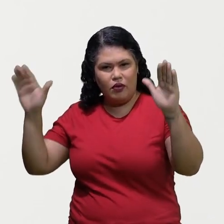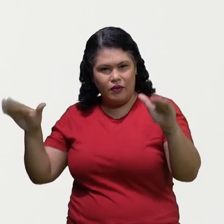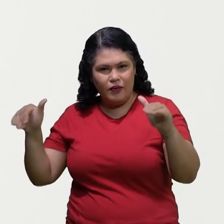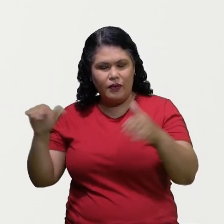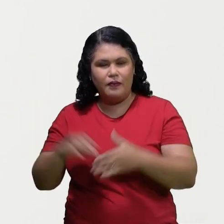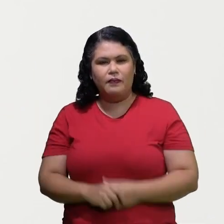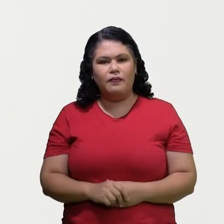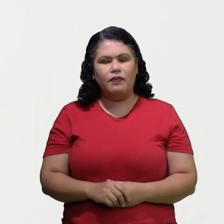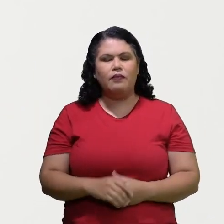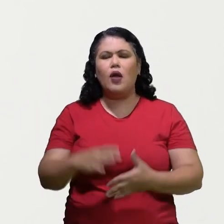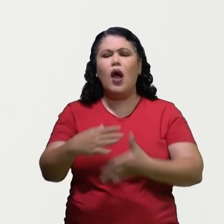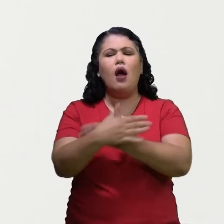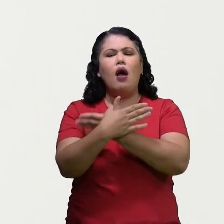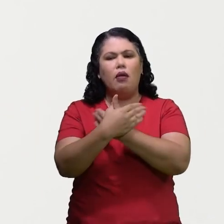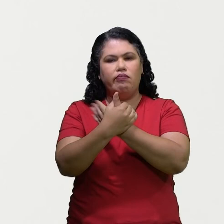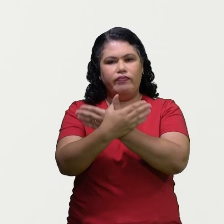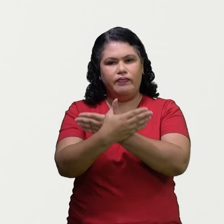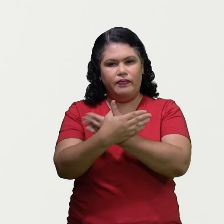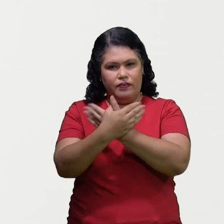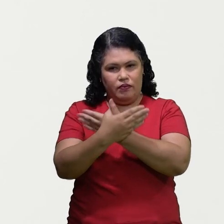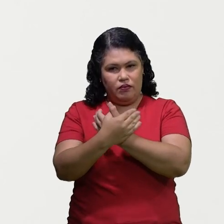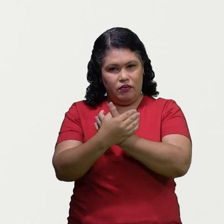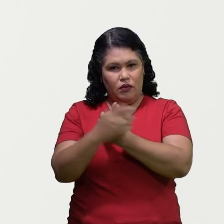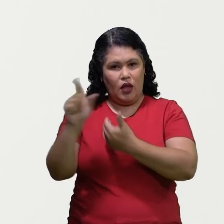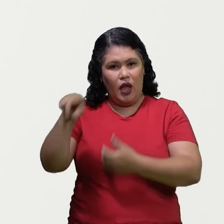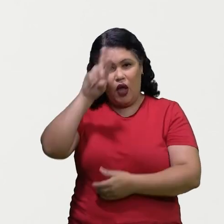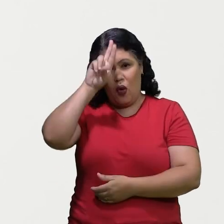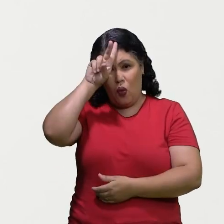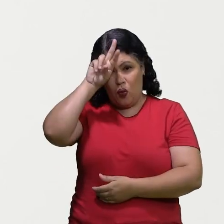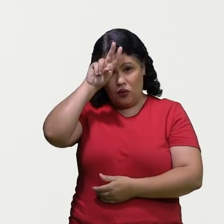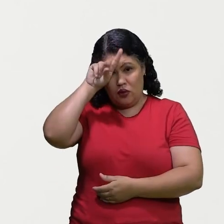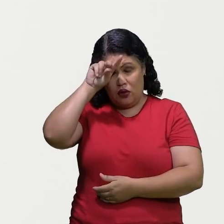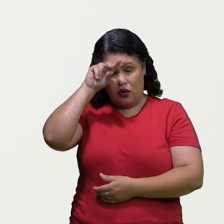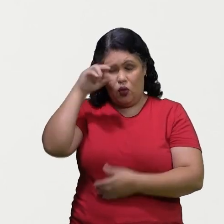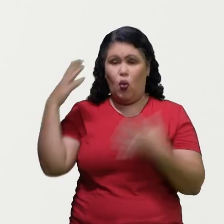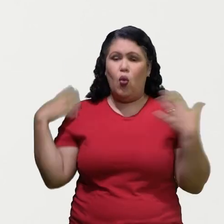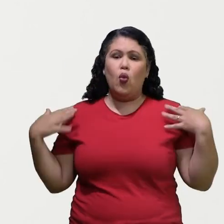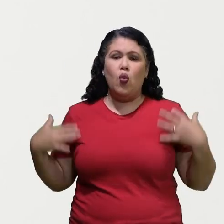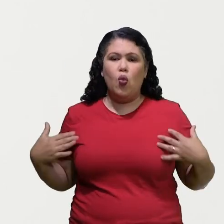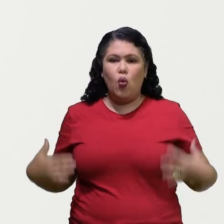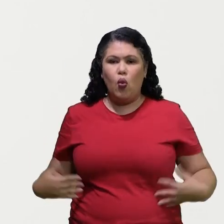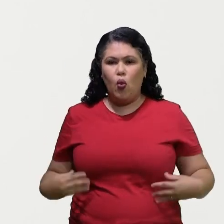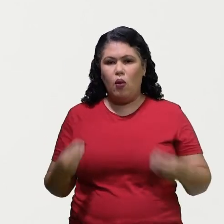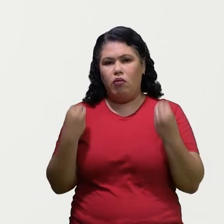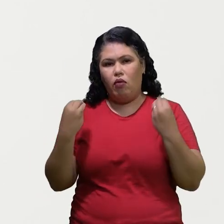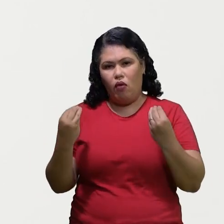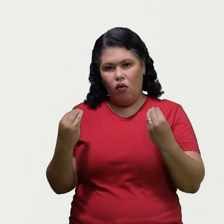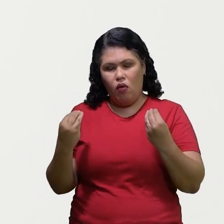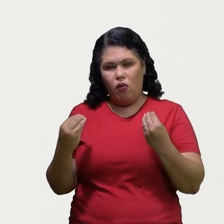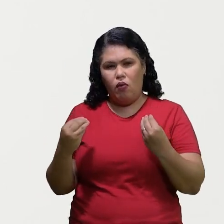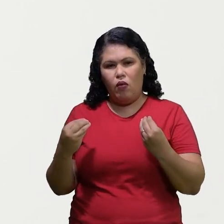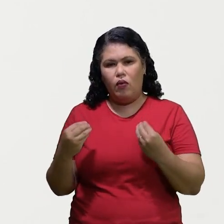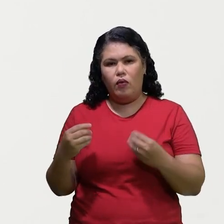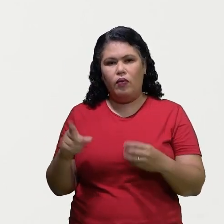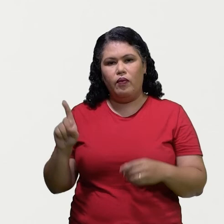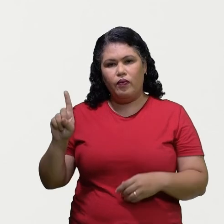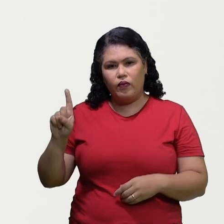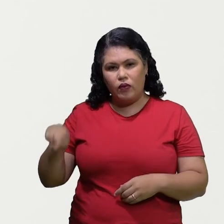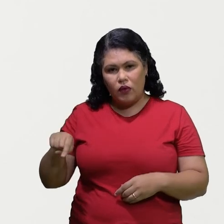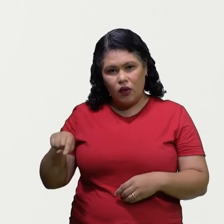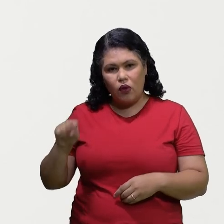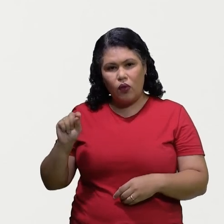lá. Borboleta, um inseto. Qual é o revestimento da borboleta? Né? Tão frágil,